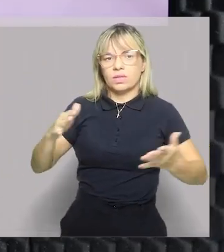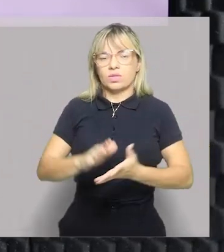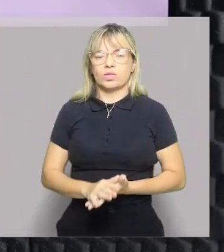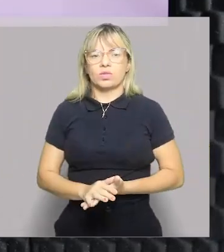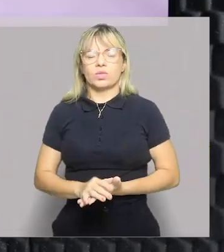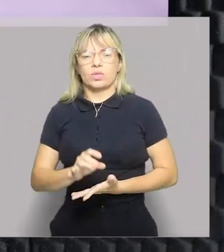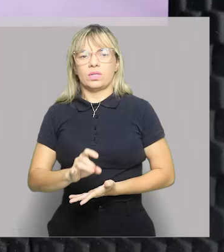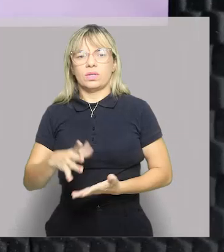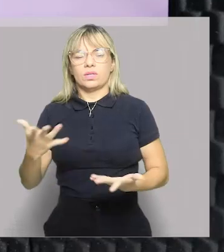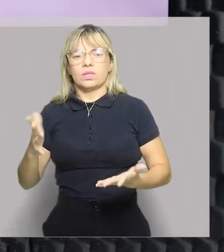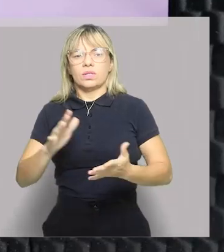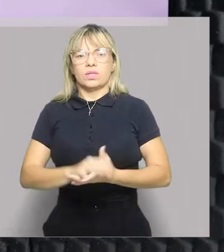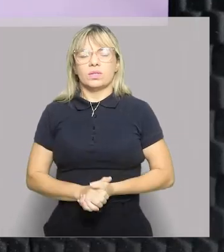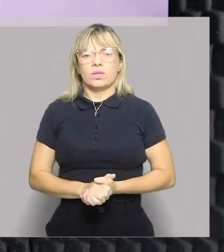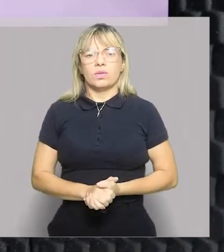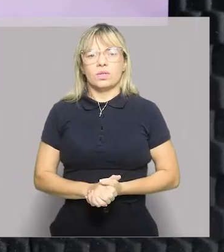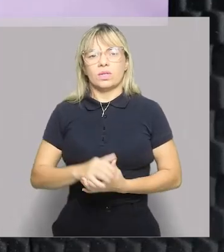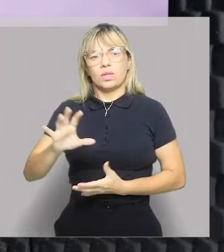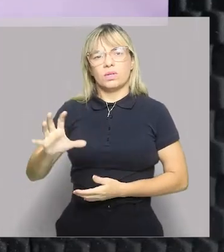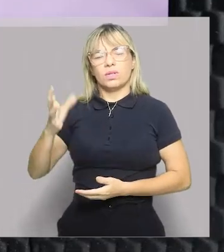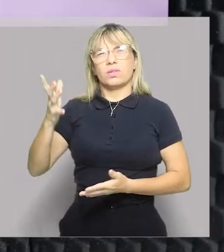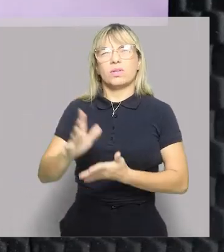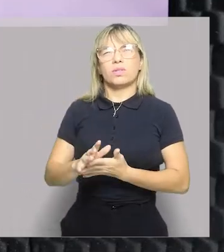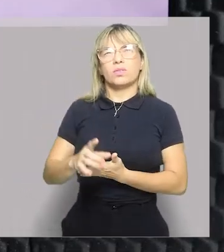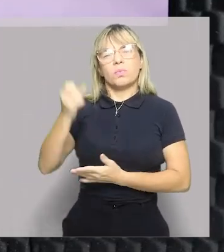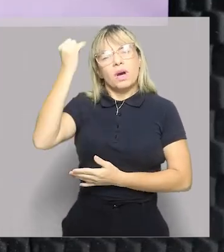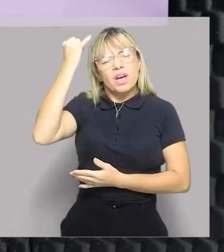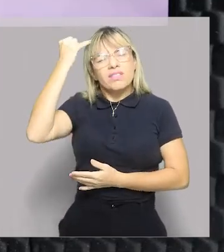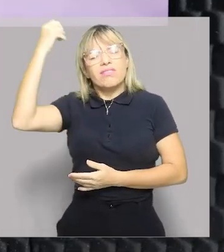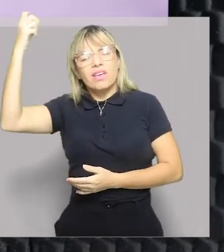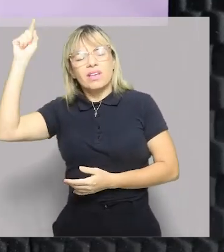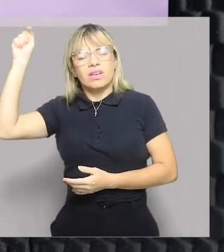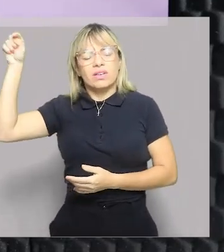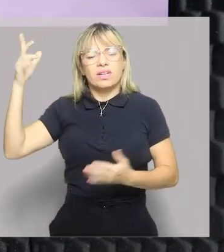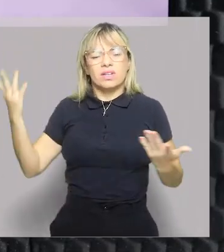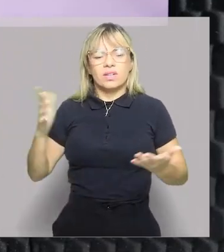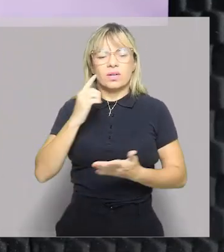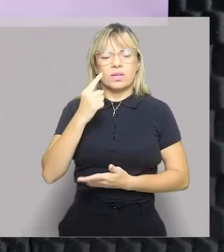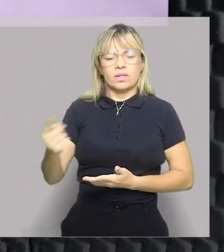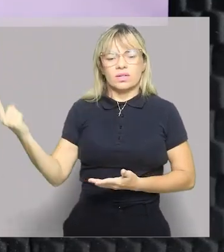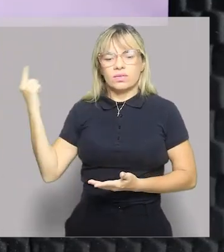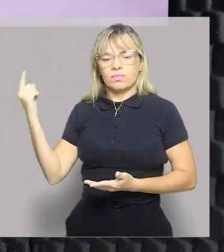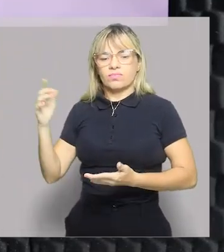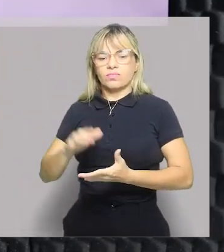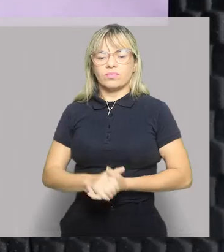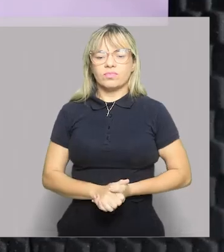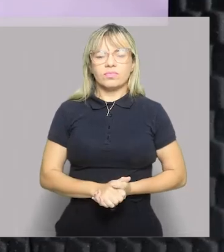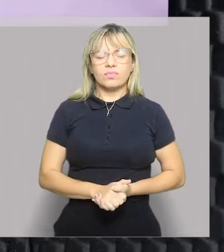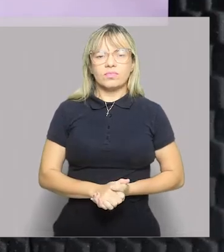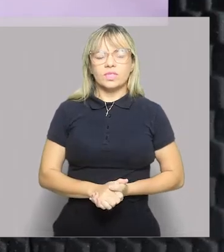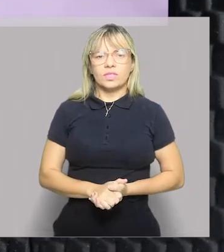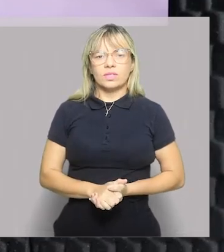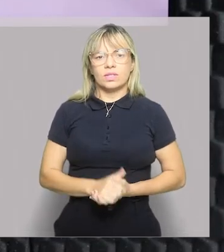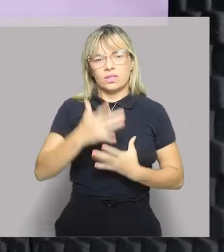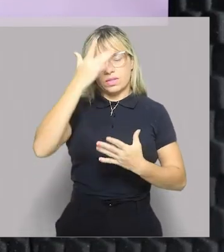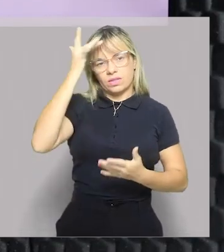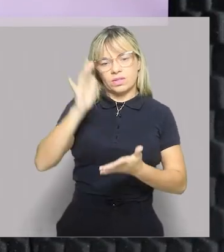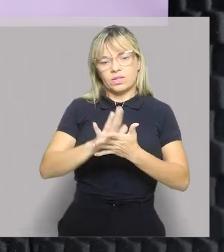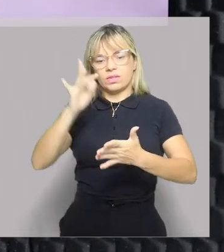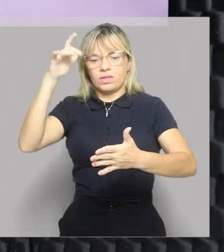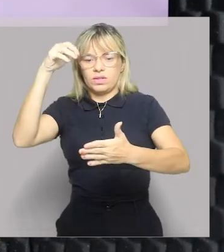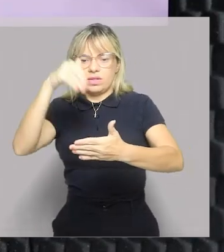né? Mas sim por uma circunstância, por uma ideia, tá bom? Então, os leitores estão muito indecisos, estamos diante de